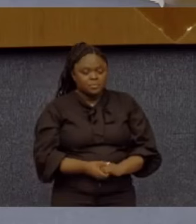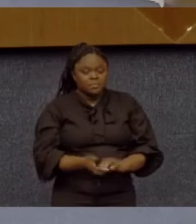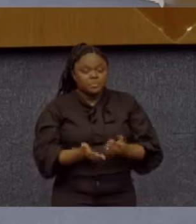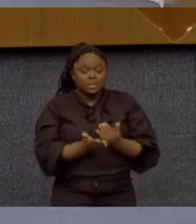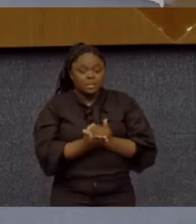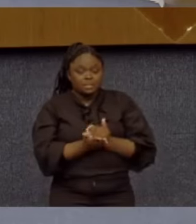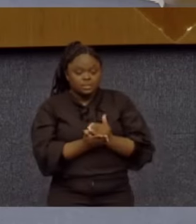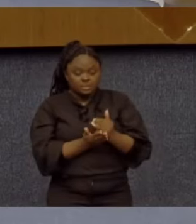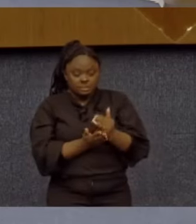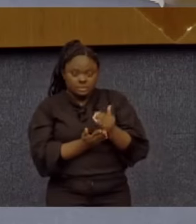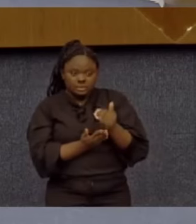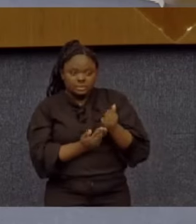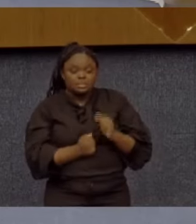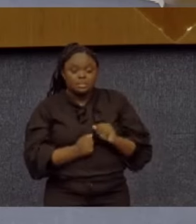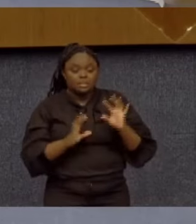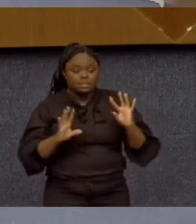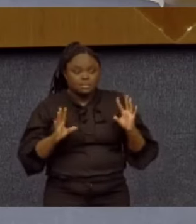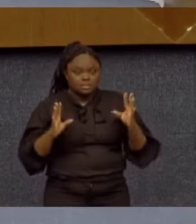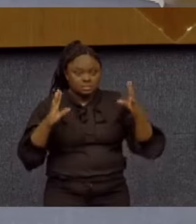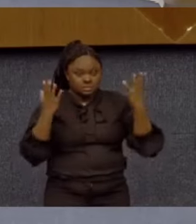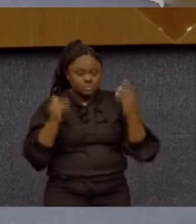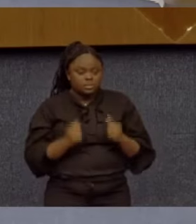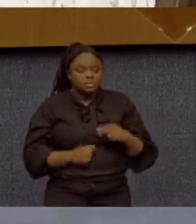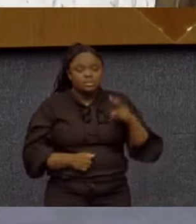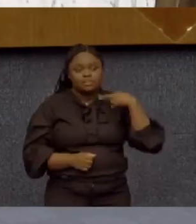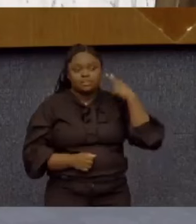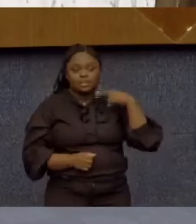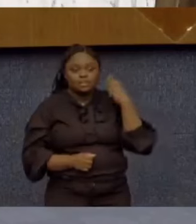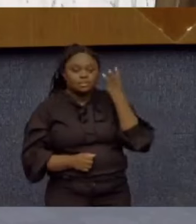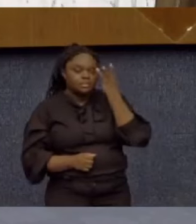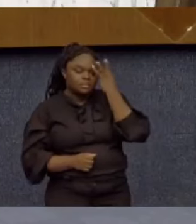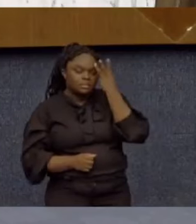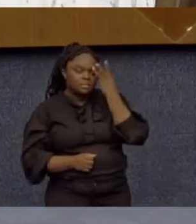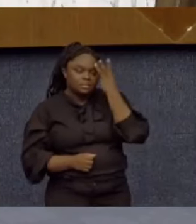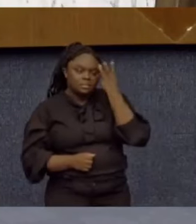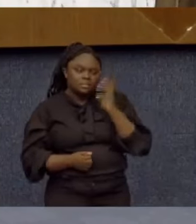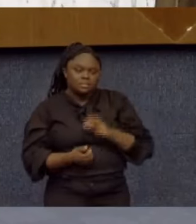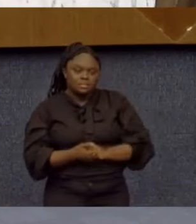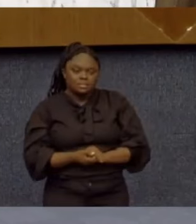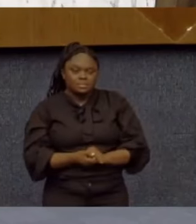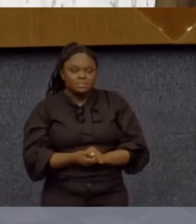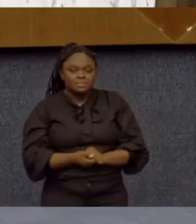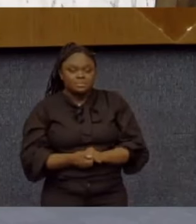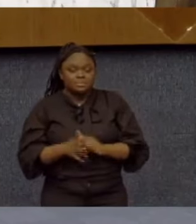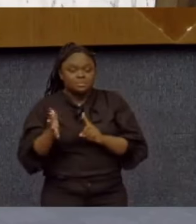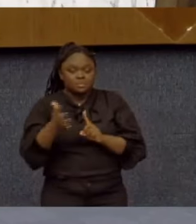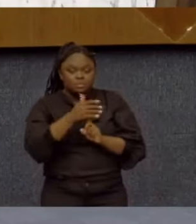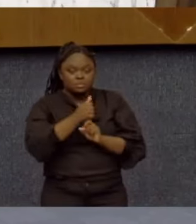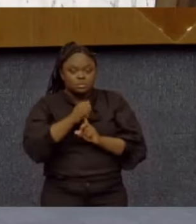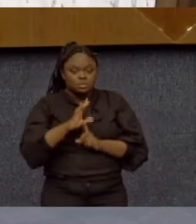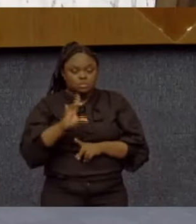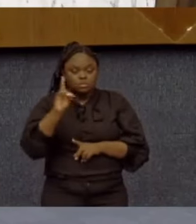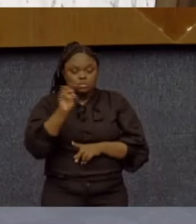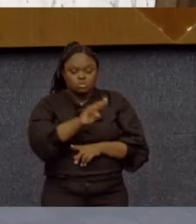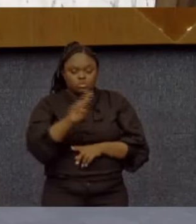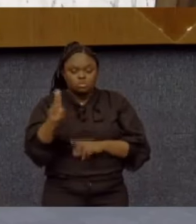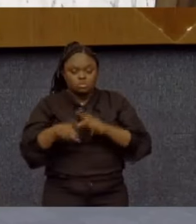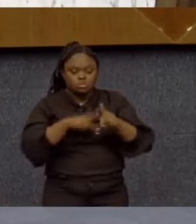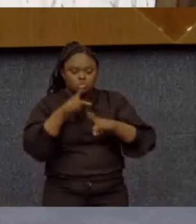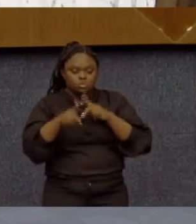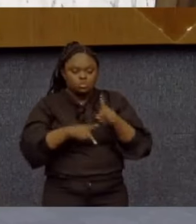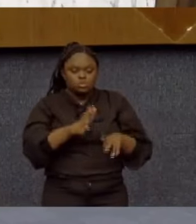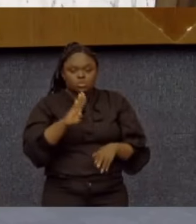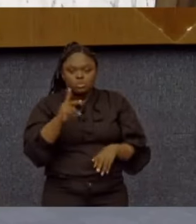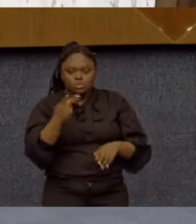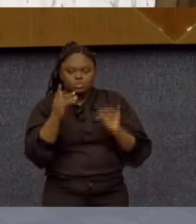Para dar início a esta solenidade, o vereador Vanderlei Porto. Sob a proteção de Deus e em nome